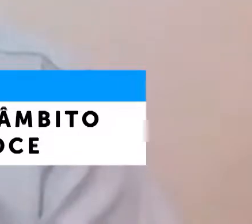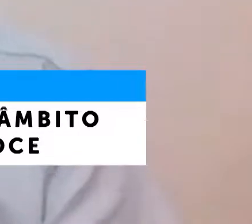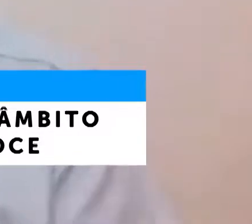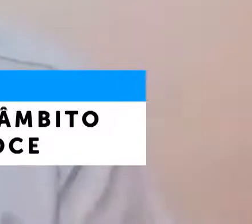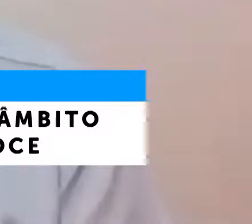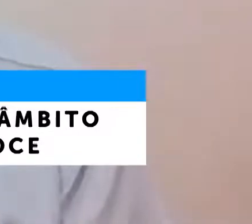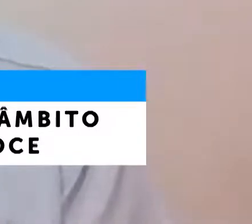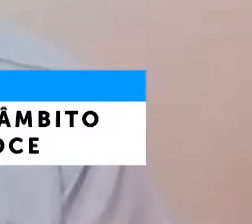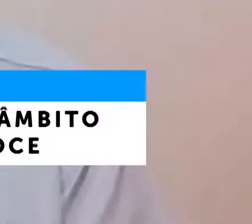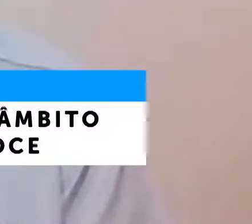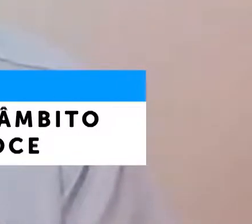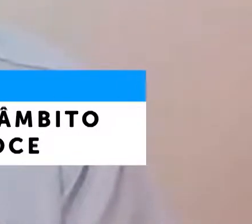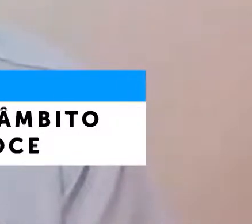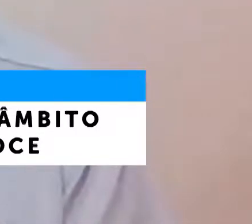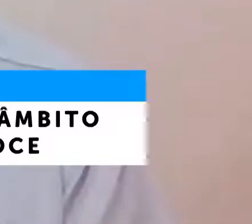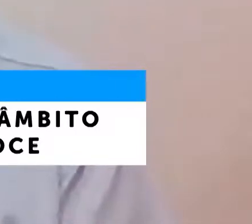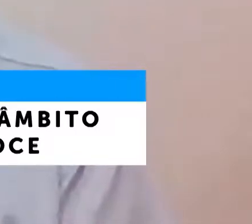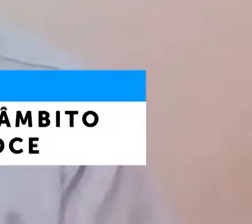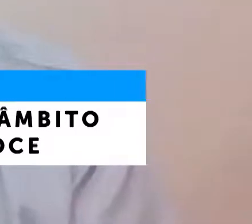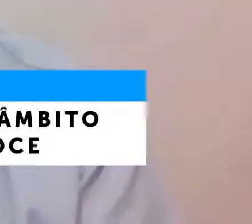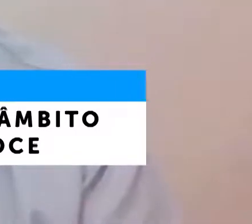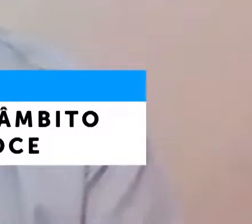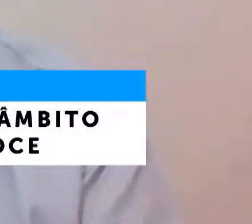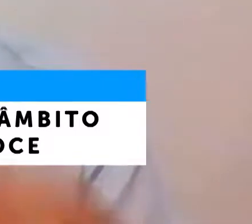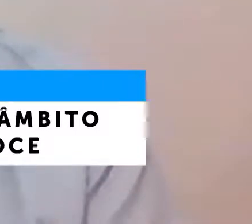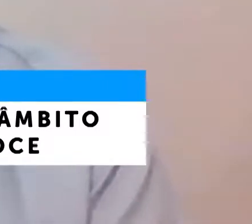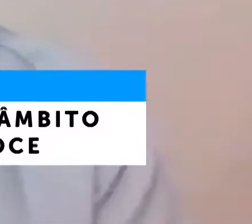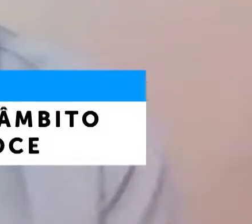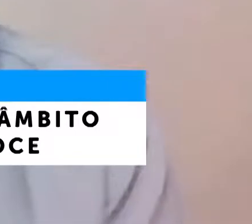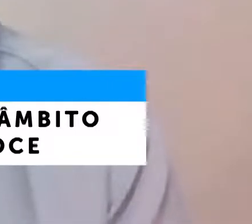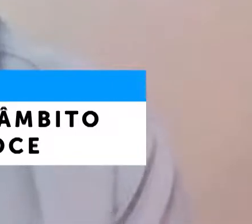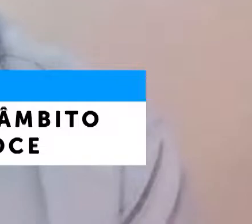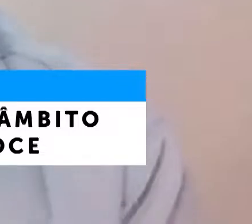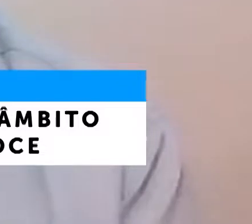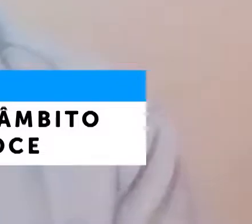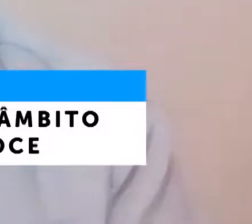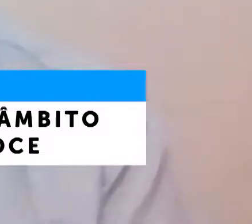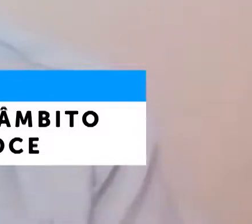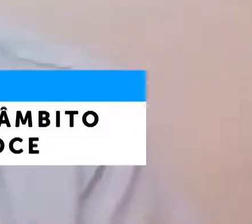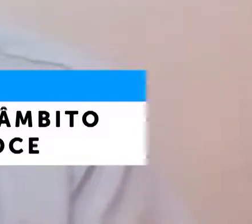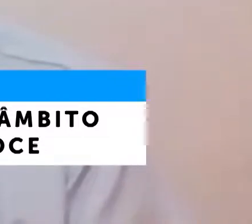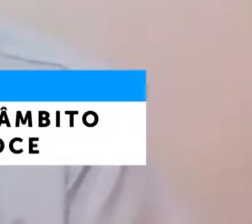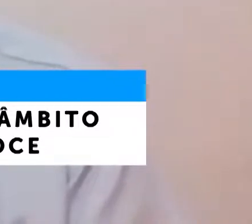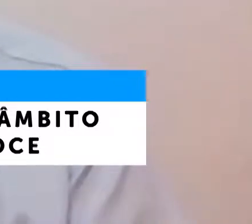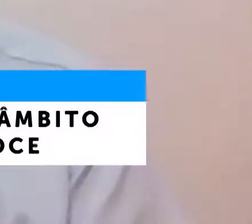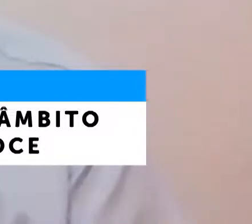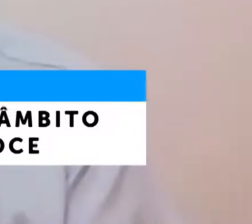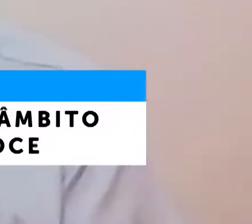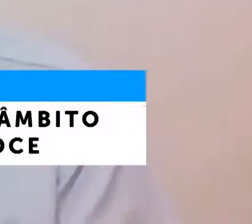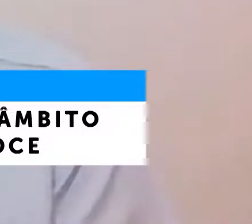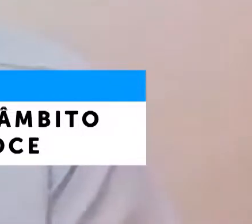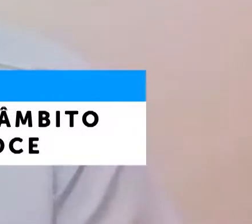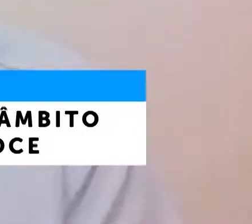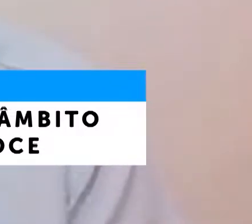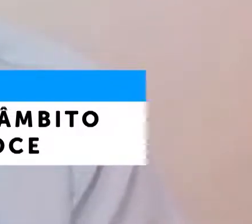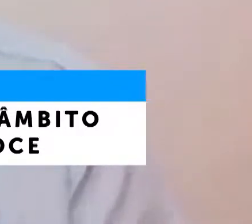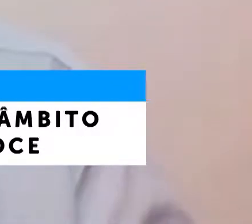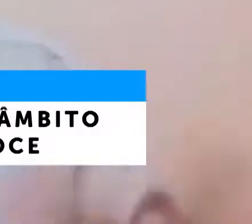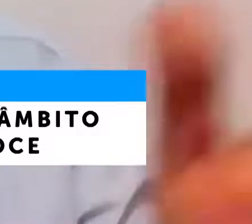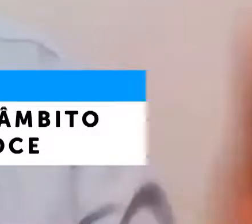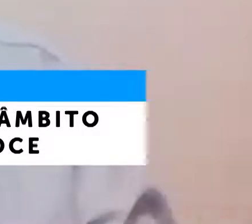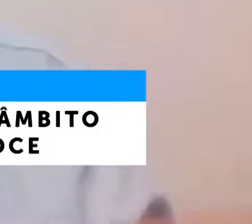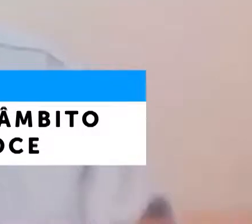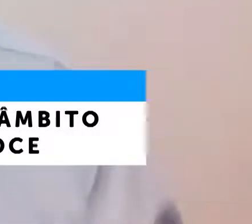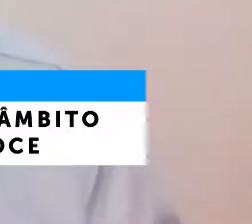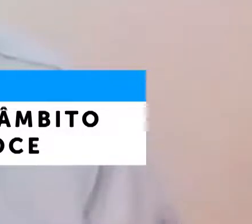PP, ressaltou que os alunos deverão se atentar com a grade curricular e a lei vem ao encontro de garantir a integridade das